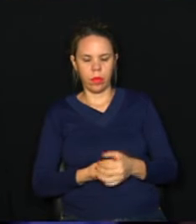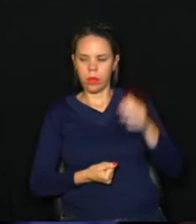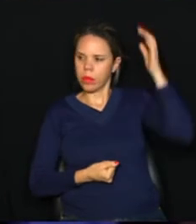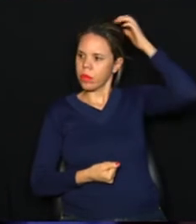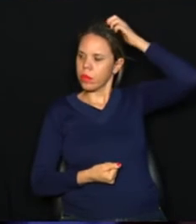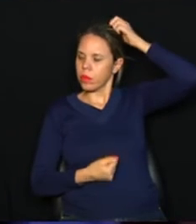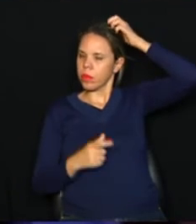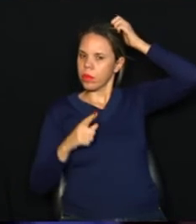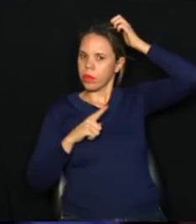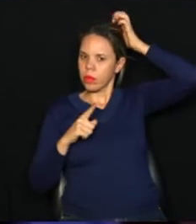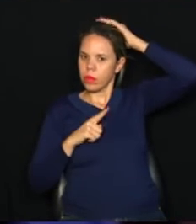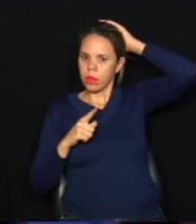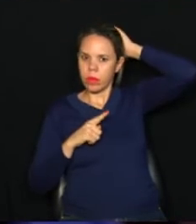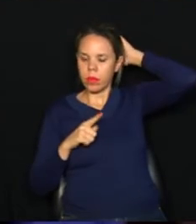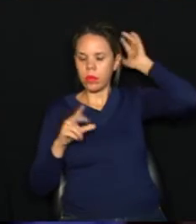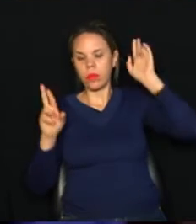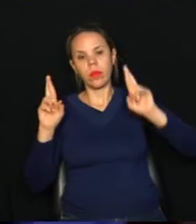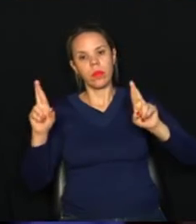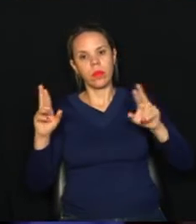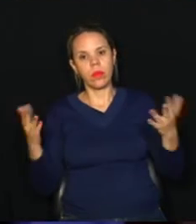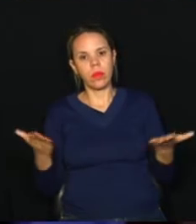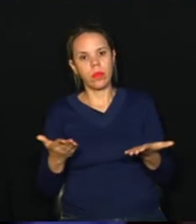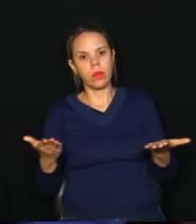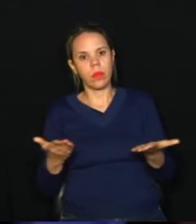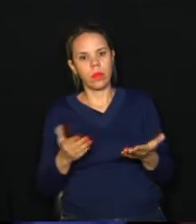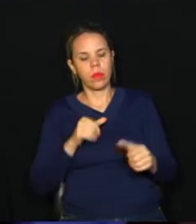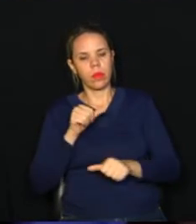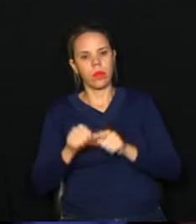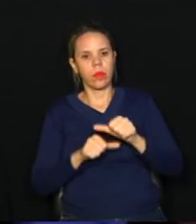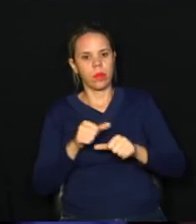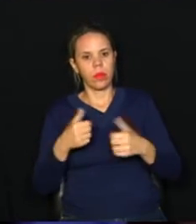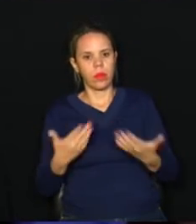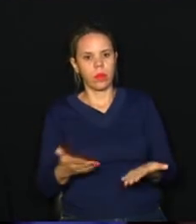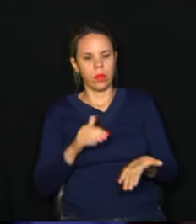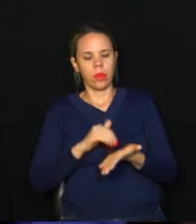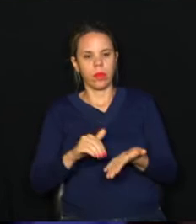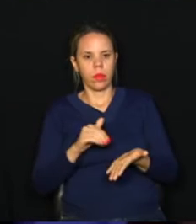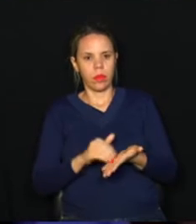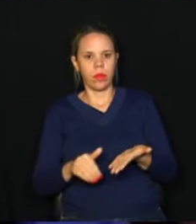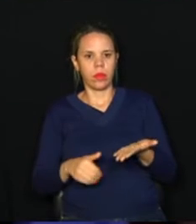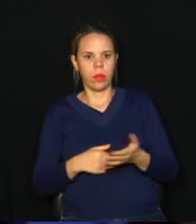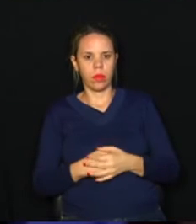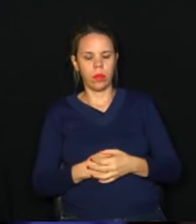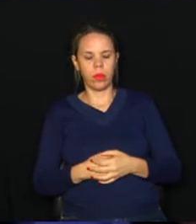a gente tem uma esperança agora com essa mudança do secretário, né?